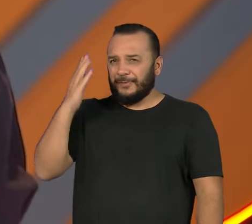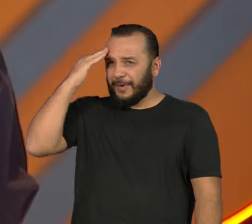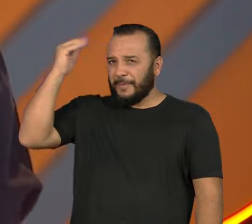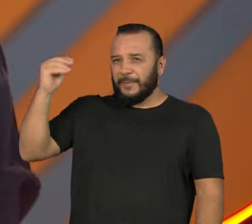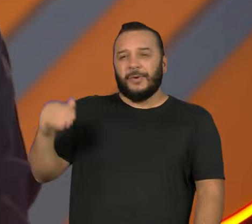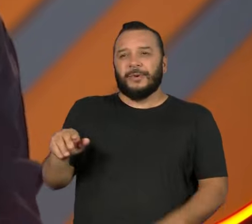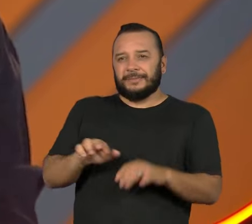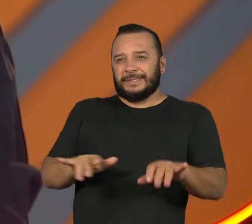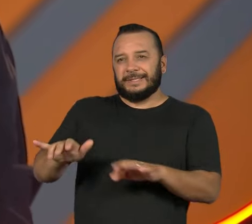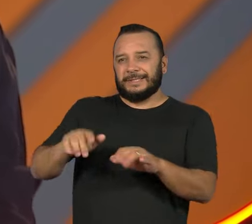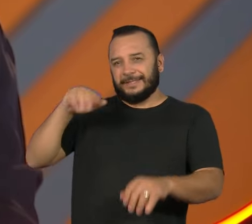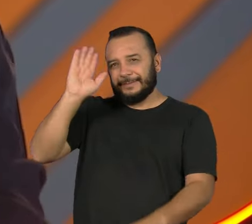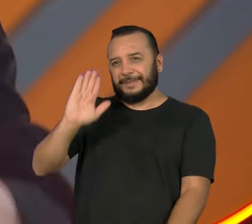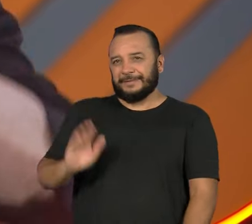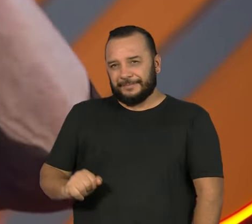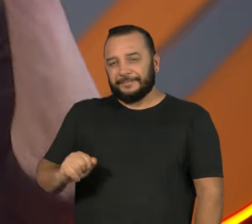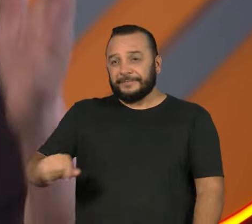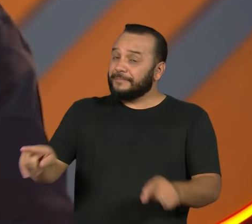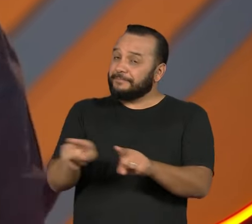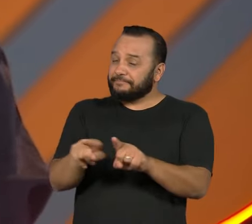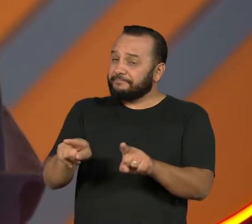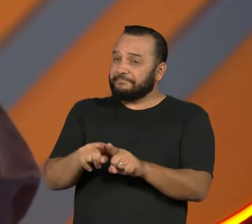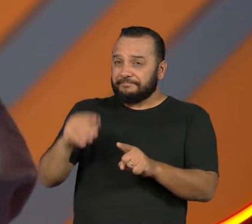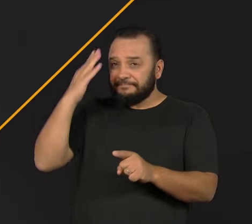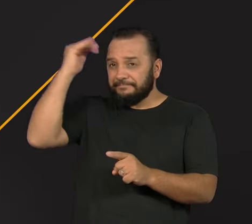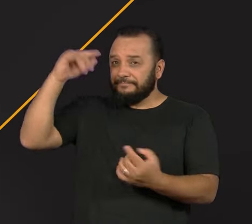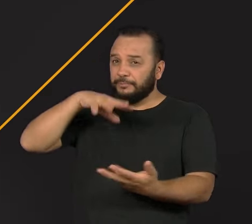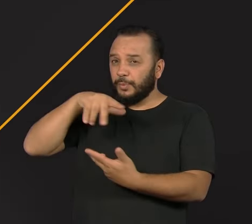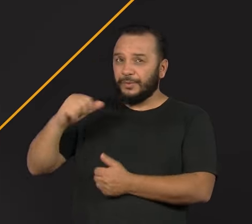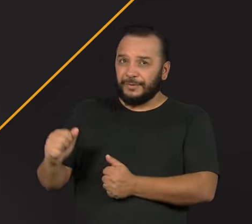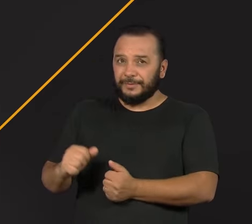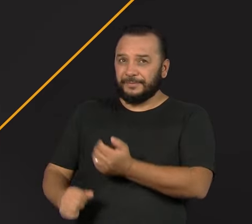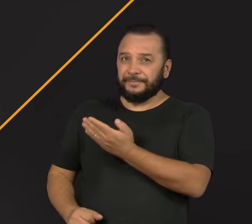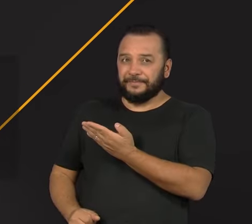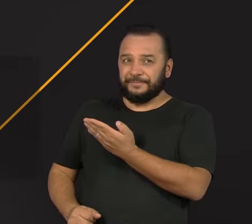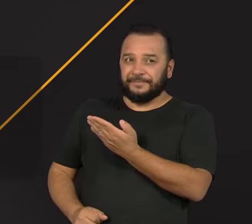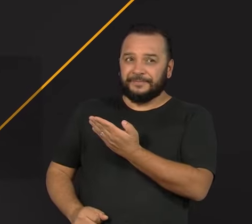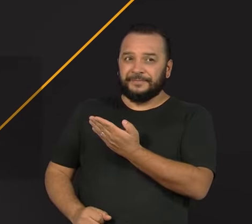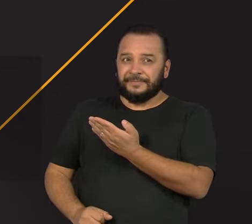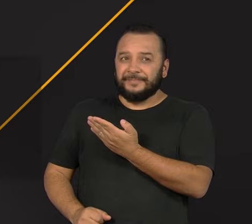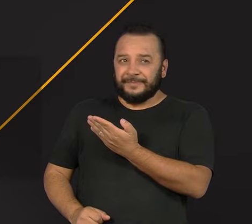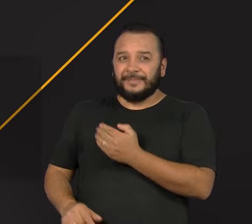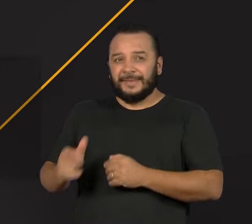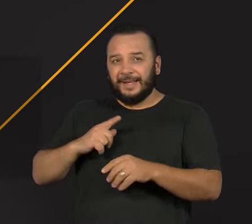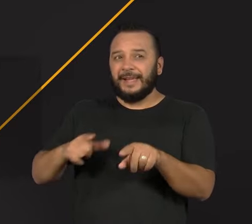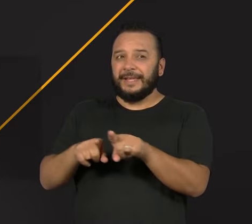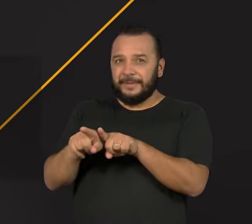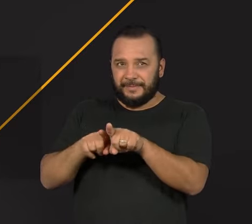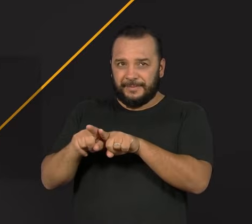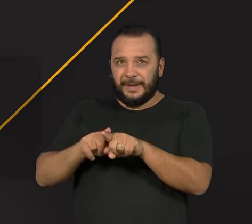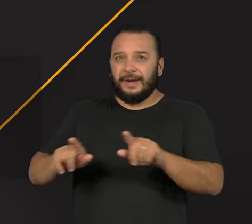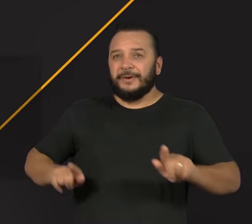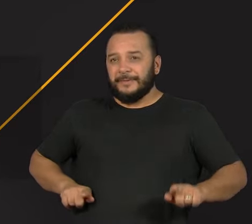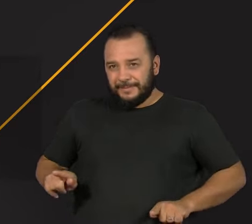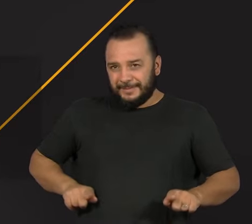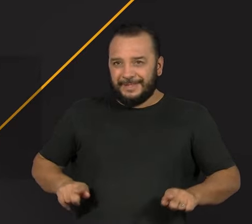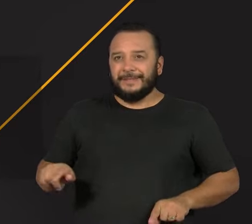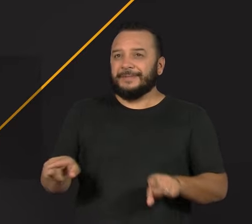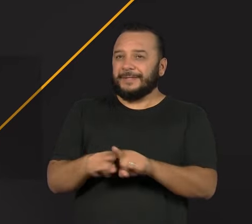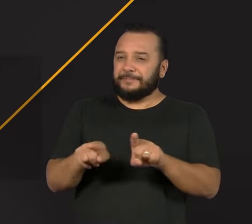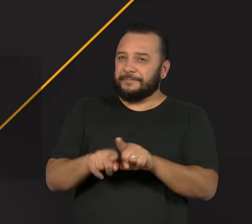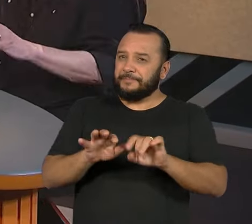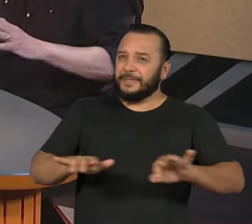pianistas brasileiros e com renome internacional. Você tem irmão e primo também pianistas. Sim. Como é que